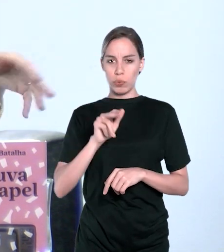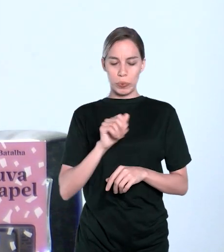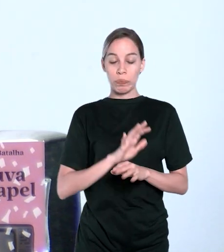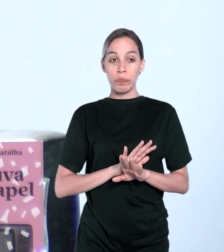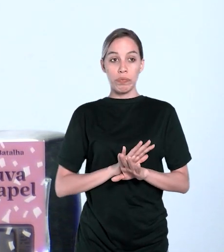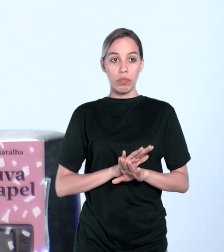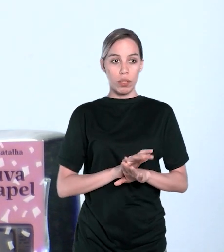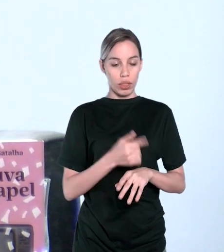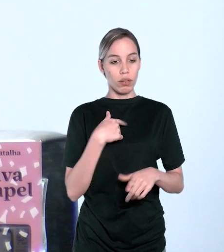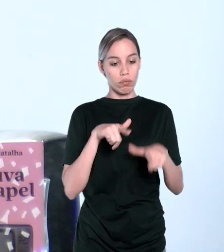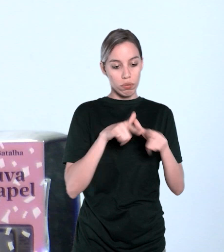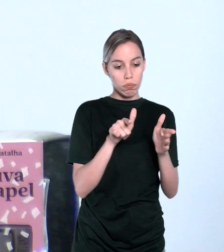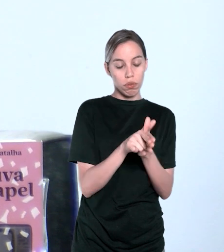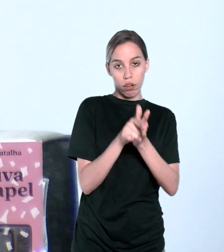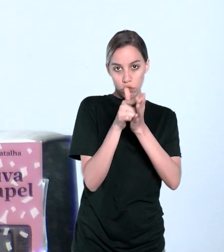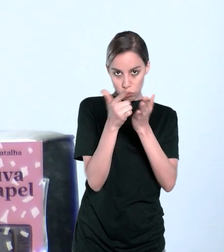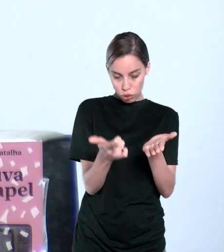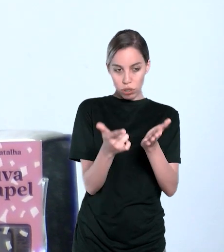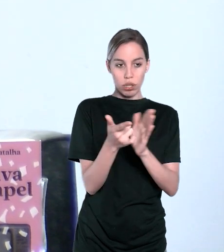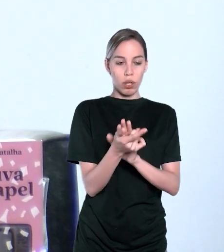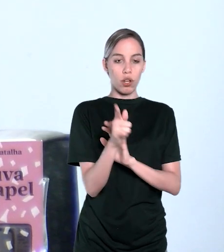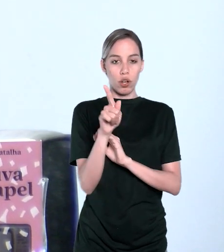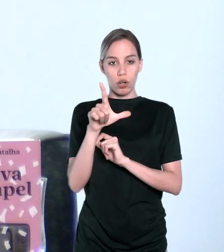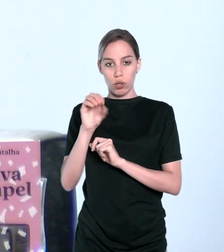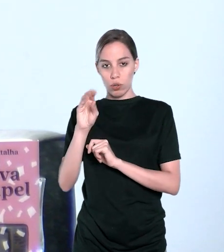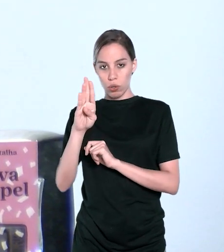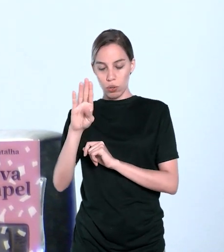no Extra, trabalhei no Globo, no Rio de Janeiro, e peguei